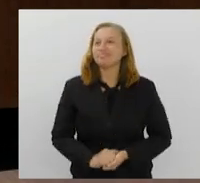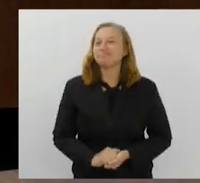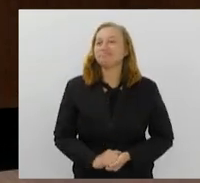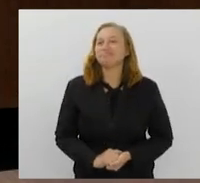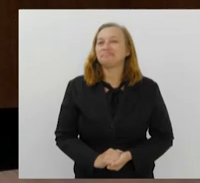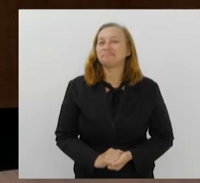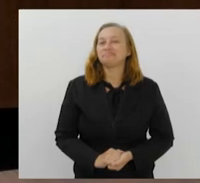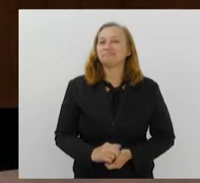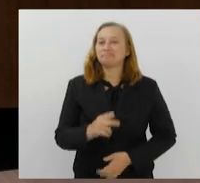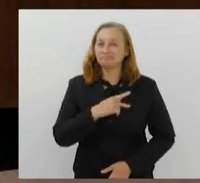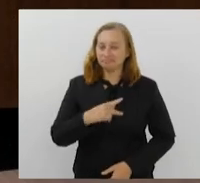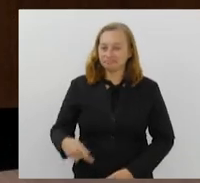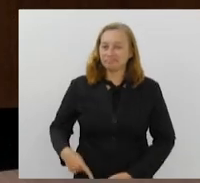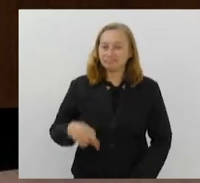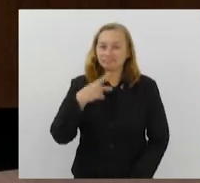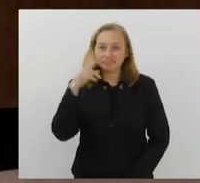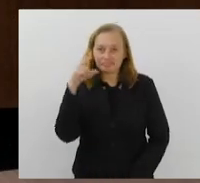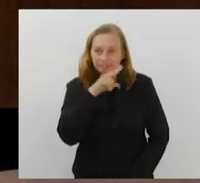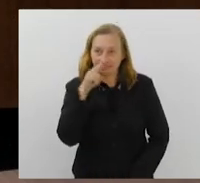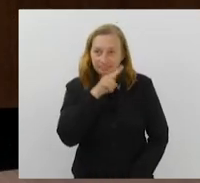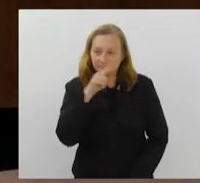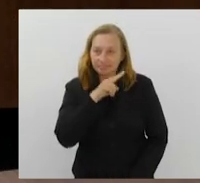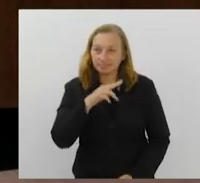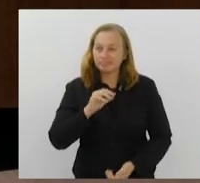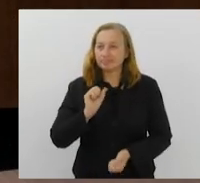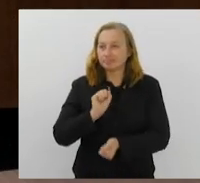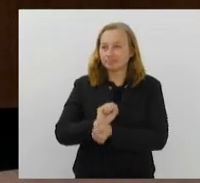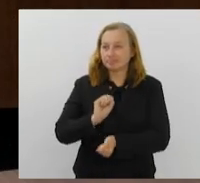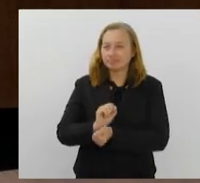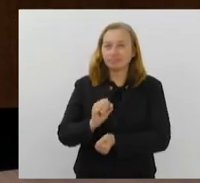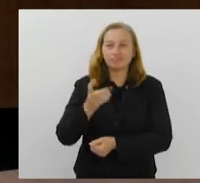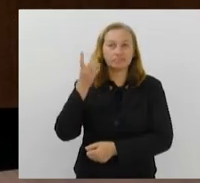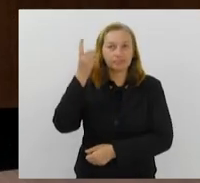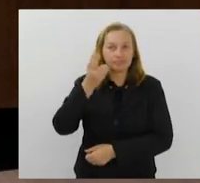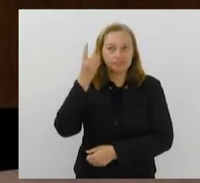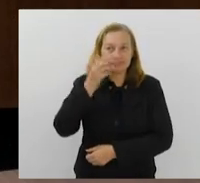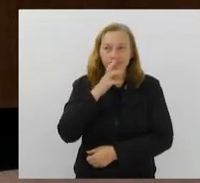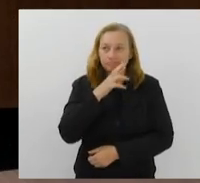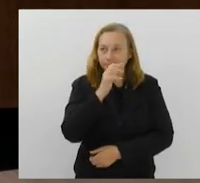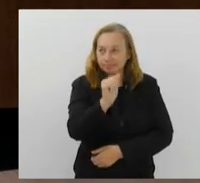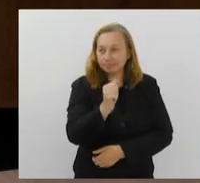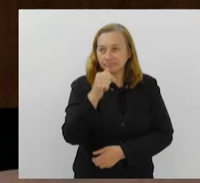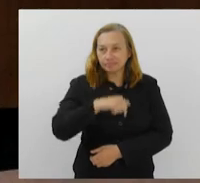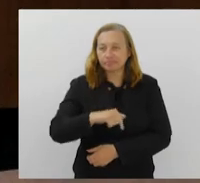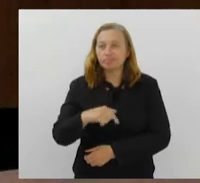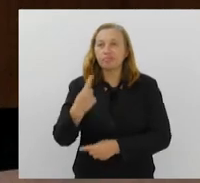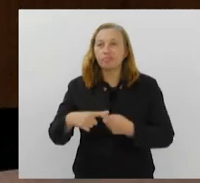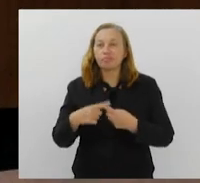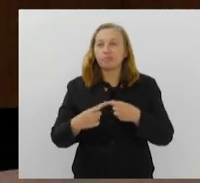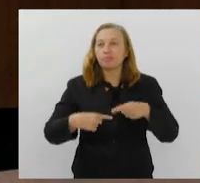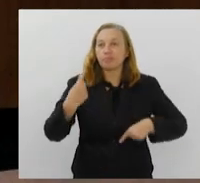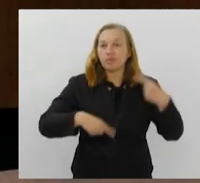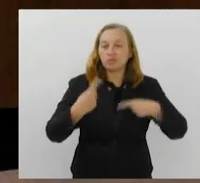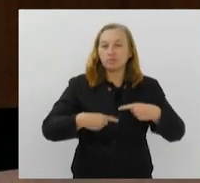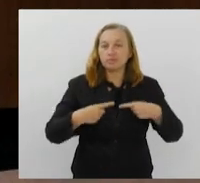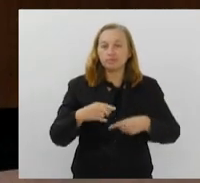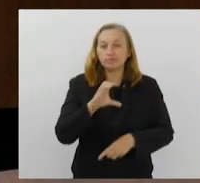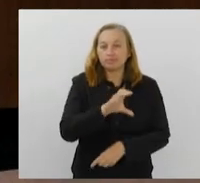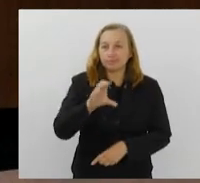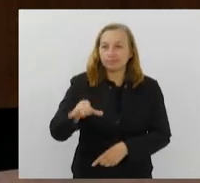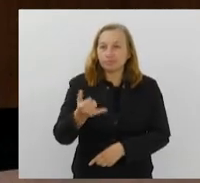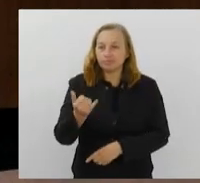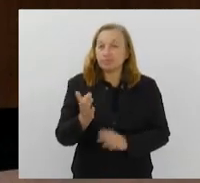Meu presidente, vou falar rapidamente uma coisa. Eu esperei chegar o deputado Amorim aqui, porque nós discutimos na CCJ hoje um